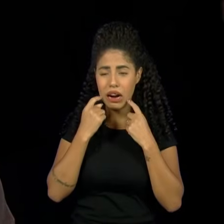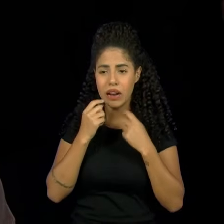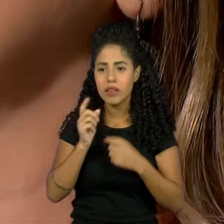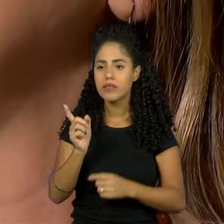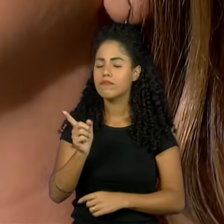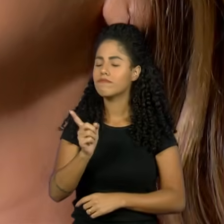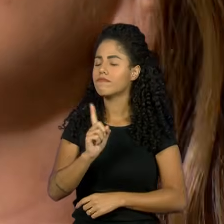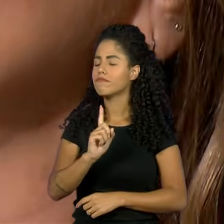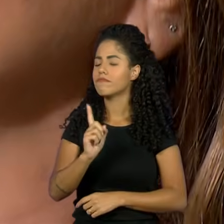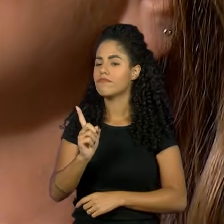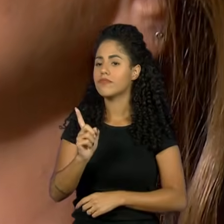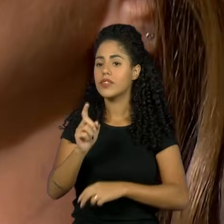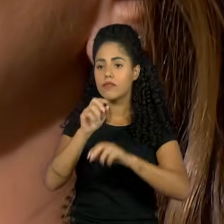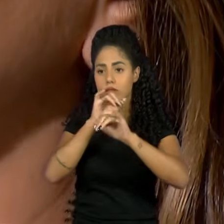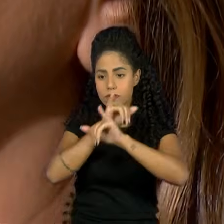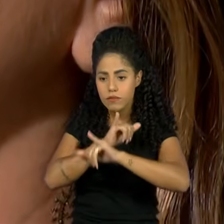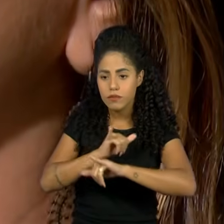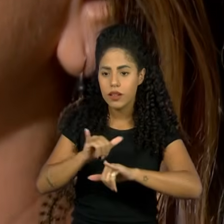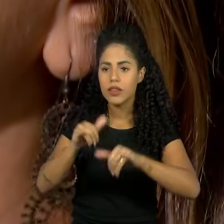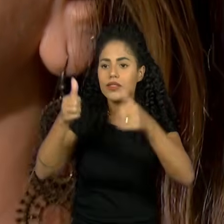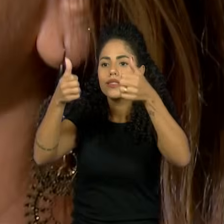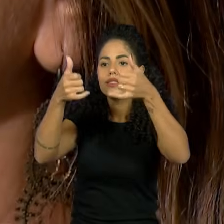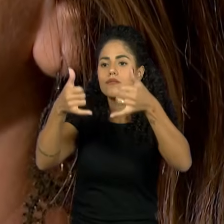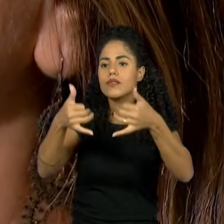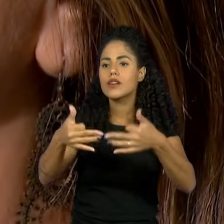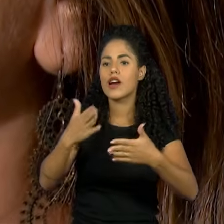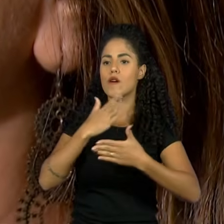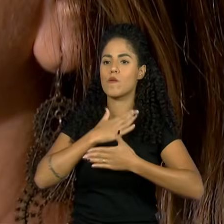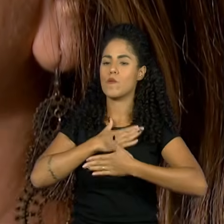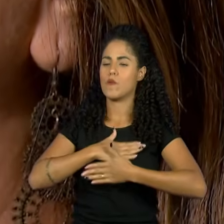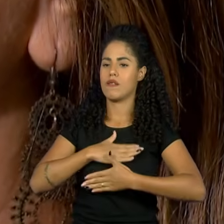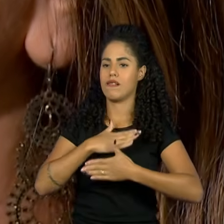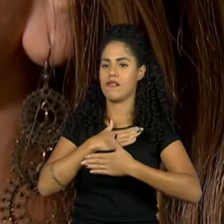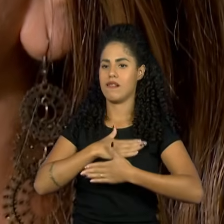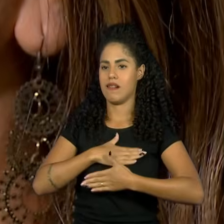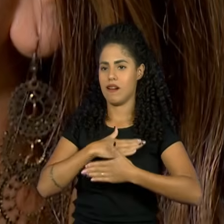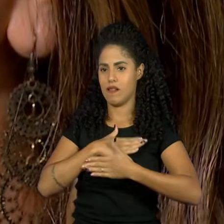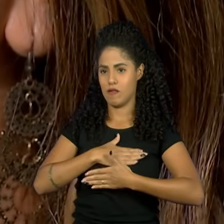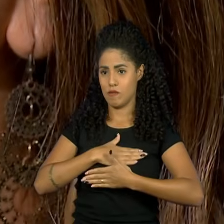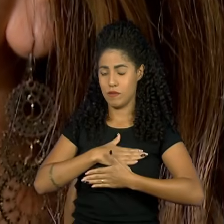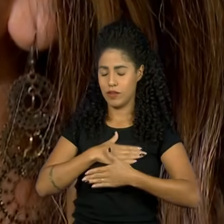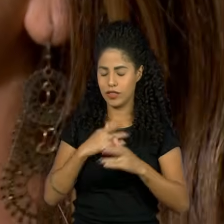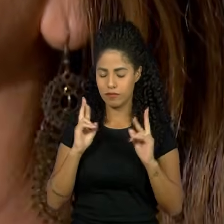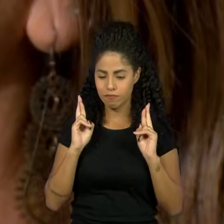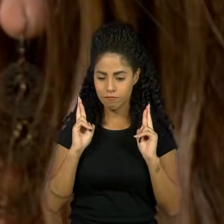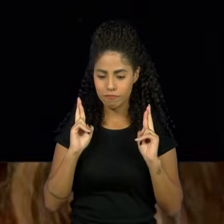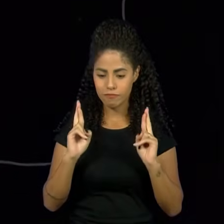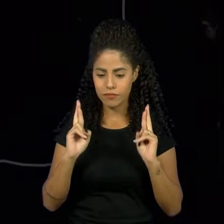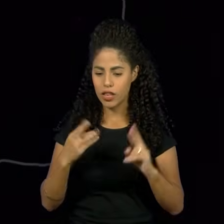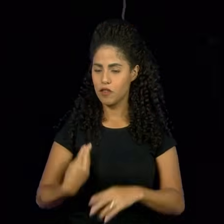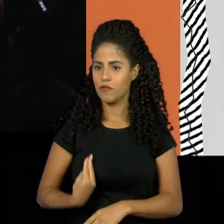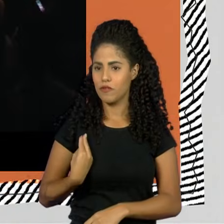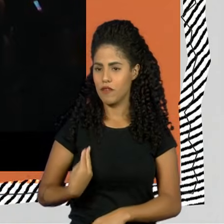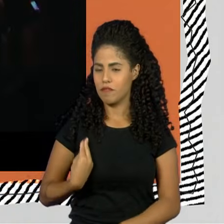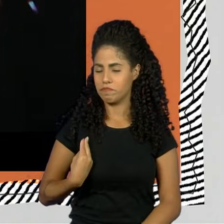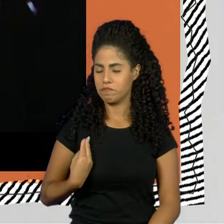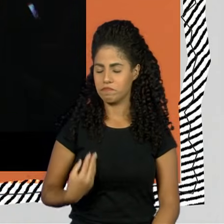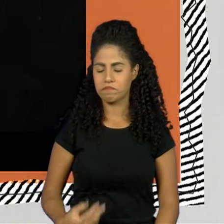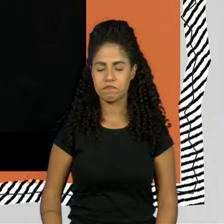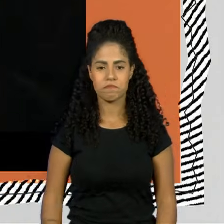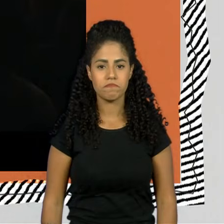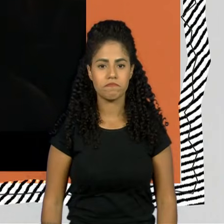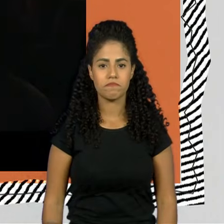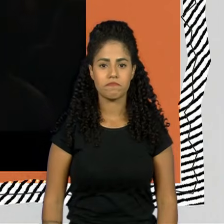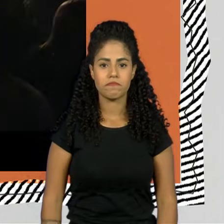que está direcionado à tua expectativa inicial, de cura, por exemplo. Agora a expectativa é viver.